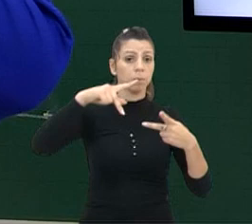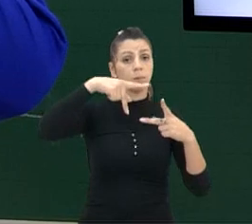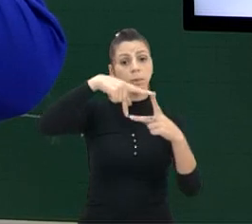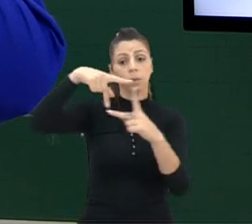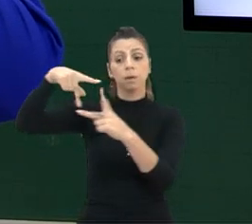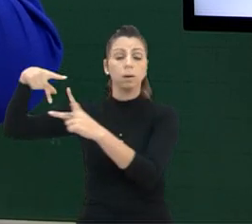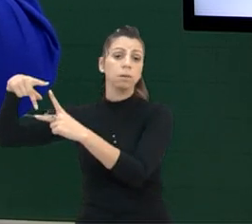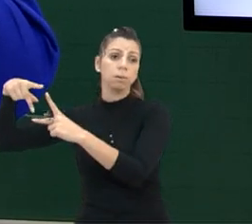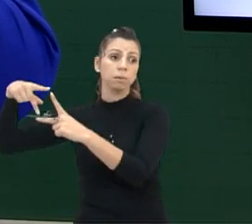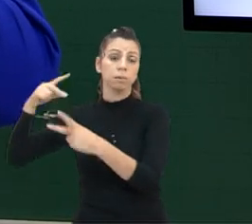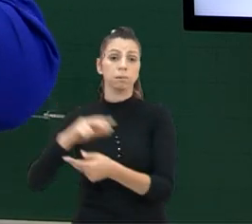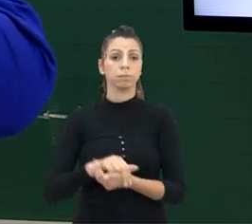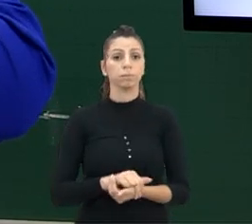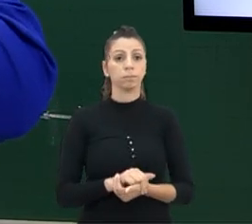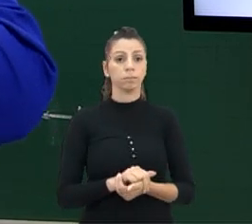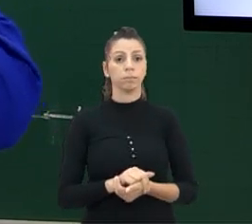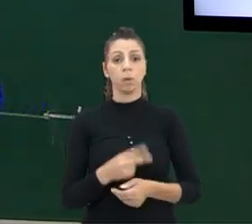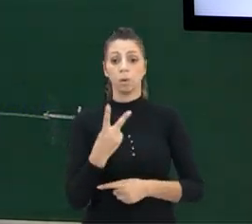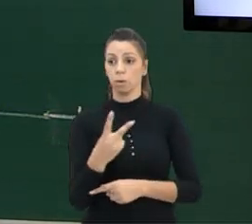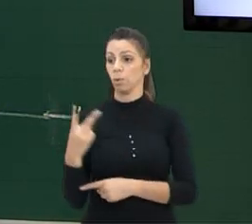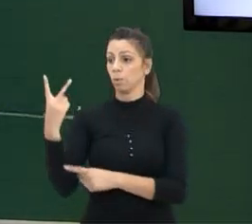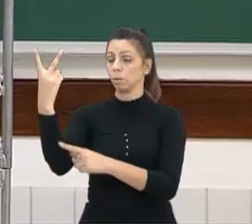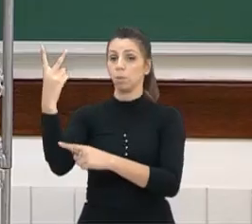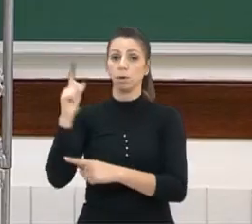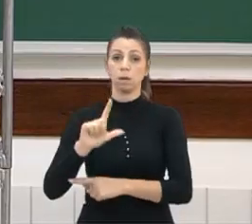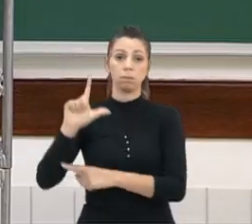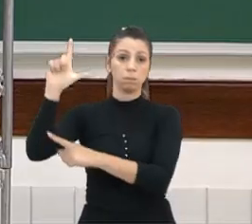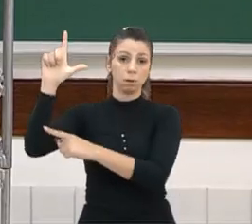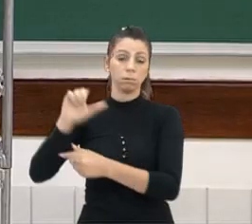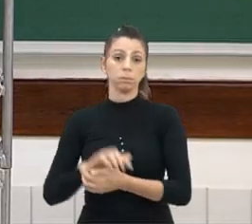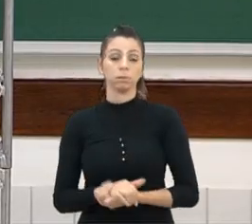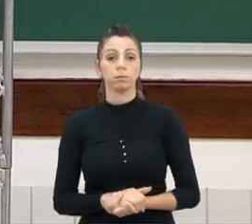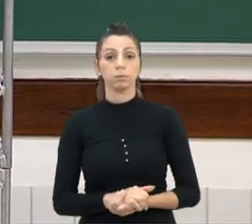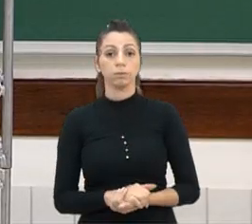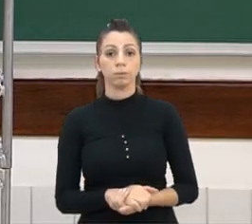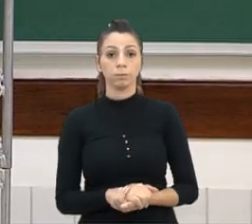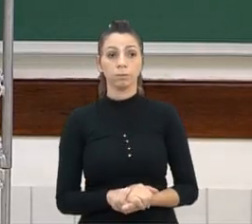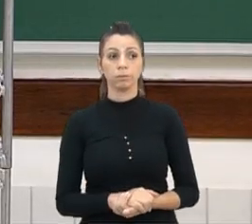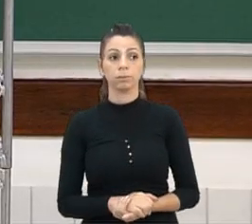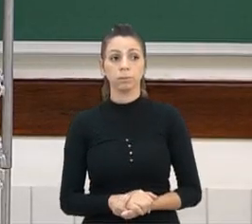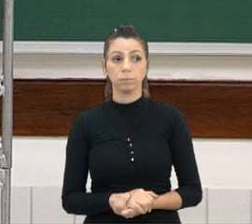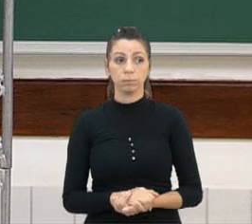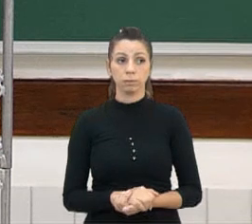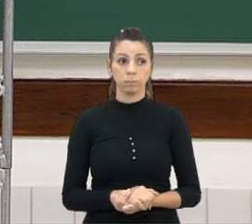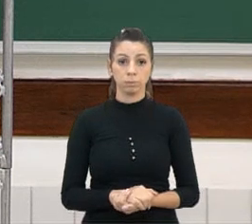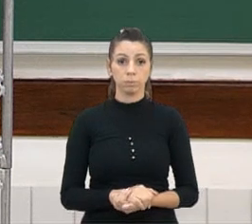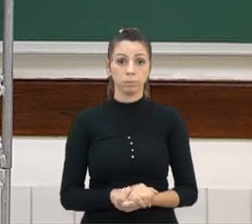quadrado? Eu posso usar um quadrado de lado 2 por lado 2. Então, ficaria assim, ó.